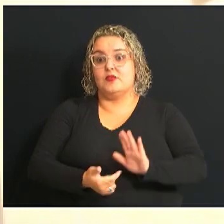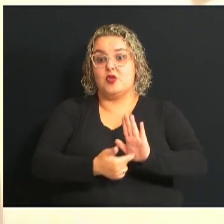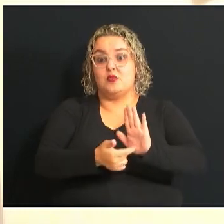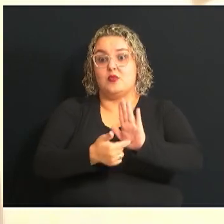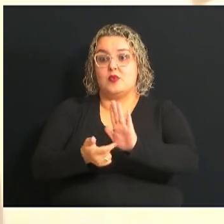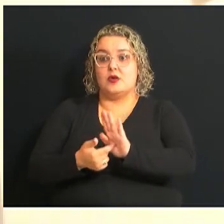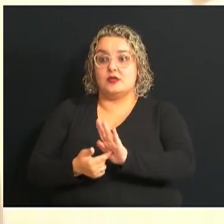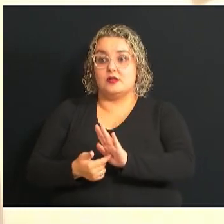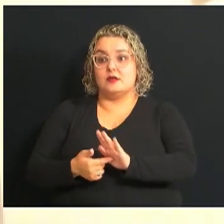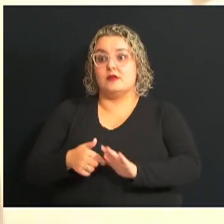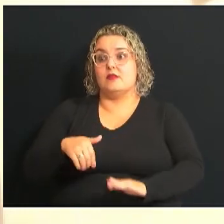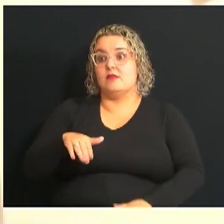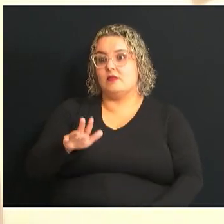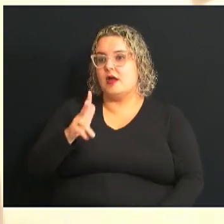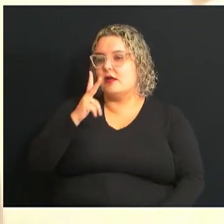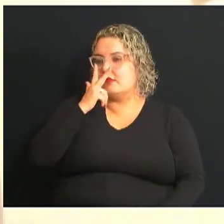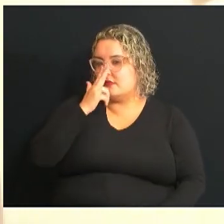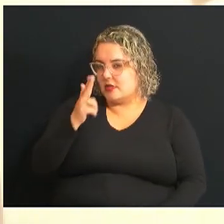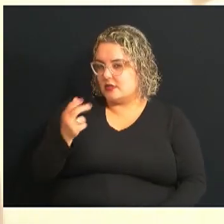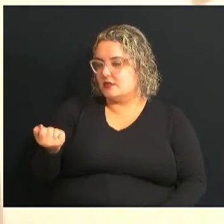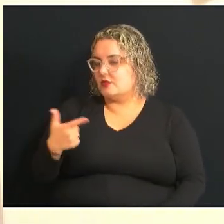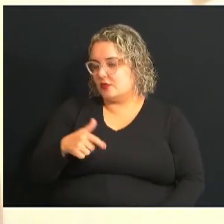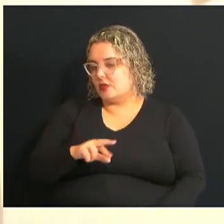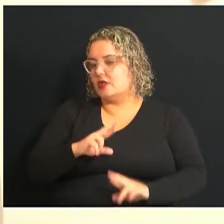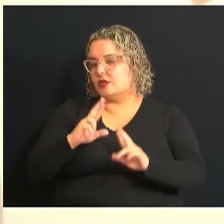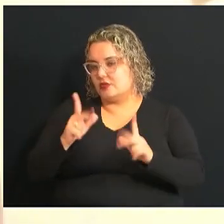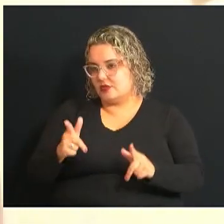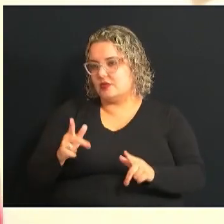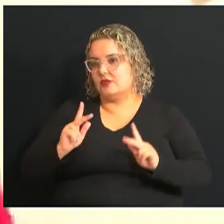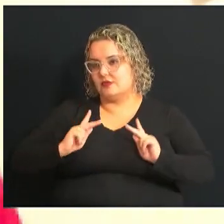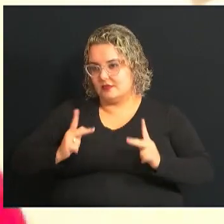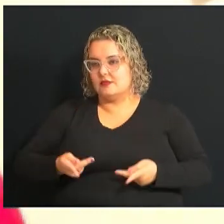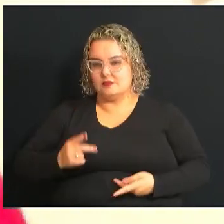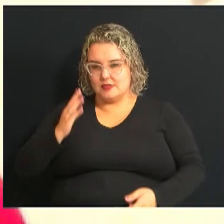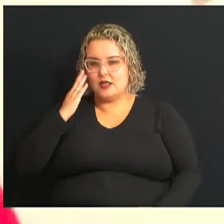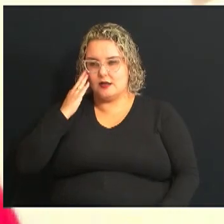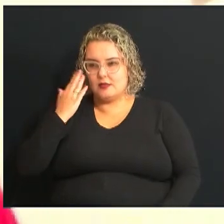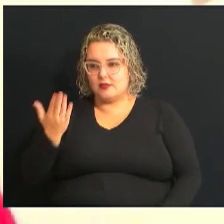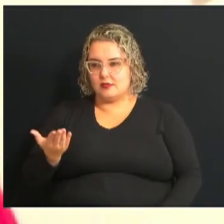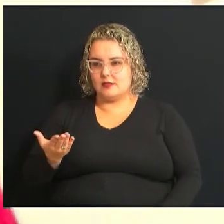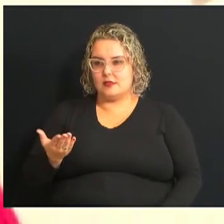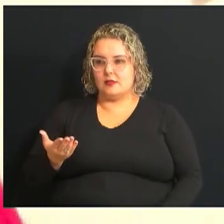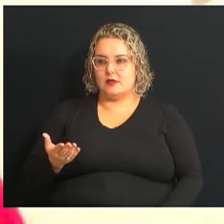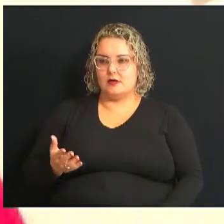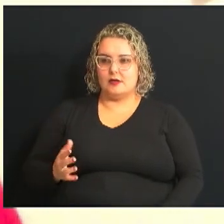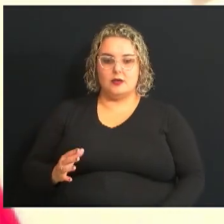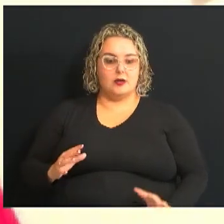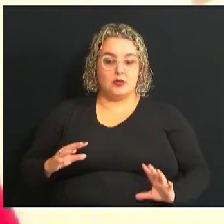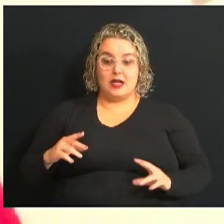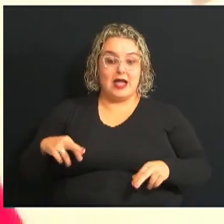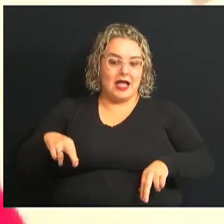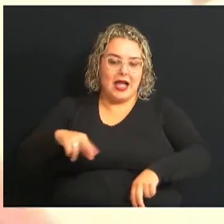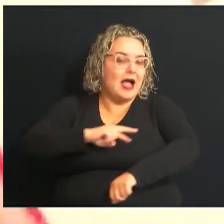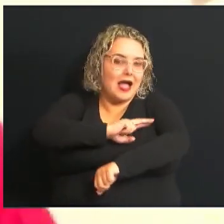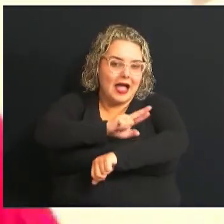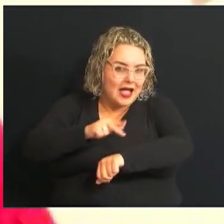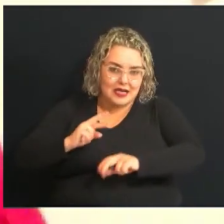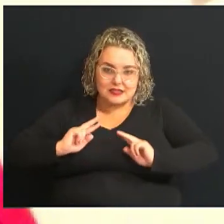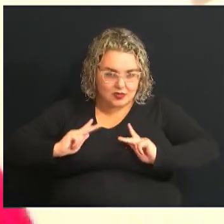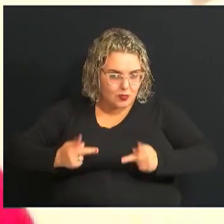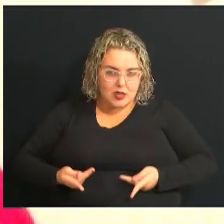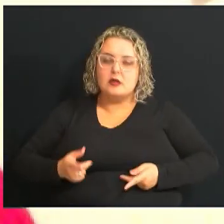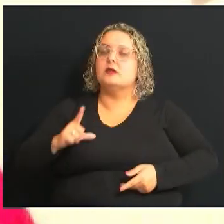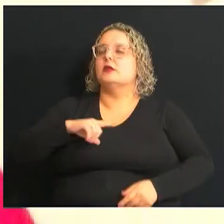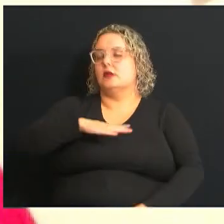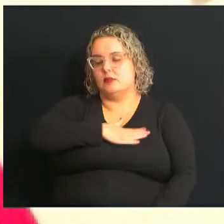mais parecidos do que diferentes enquanto seres humanos, sabe? Enquanto raça humana, assim, que sim, existe preconceito, sim,